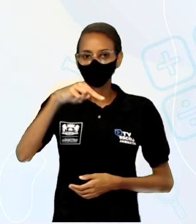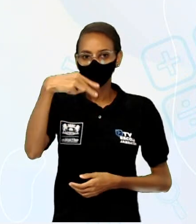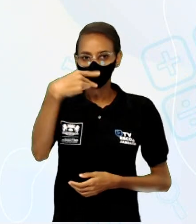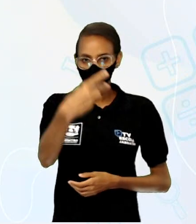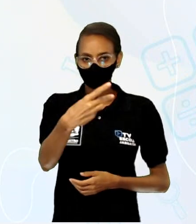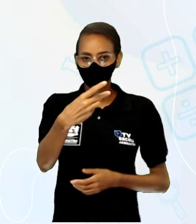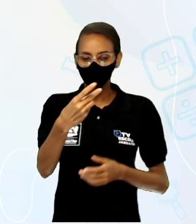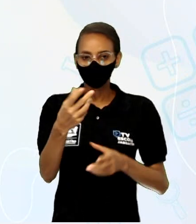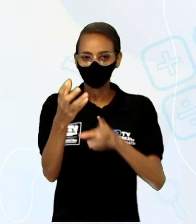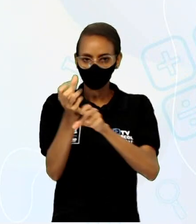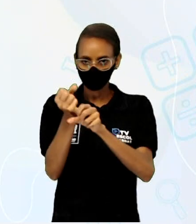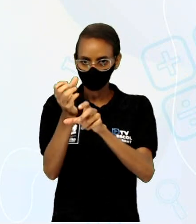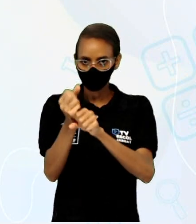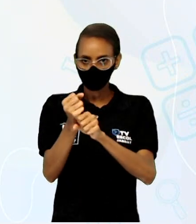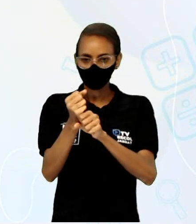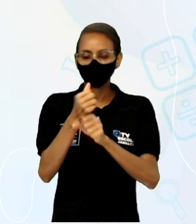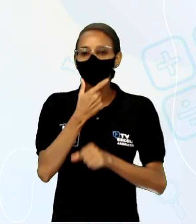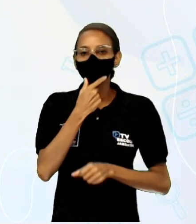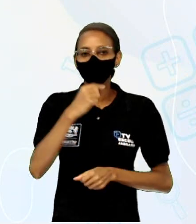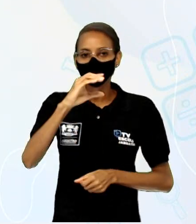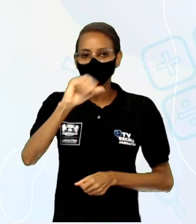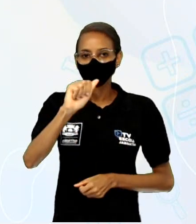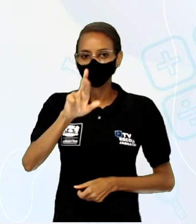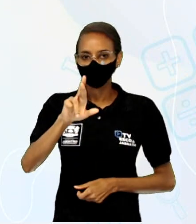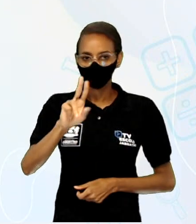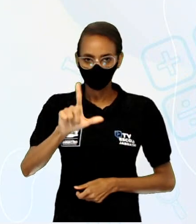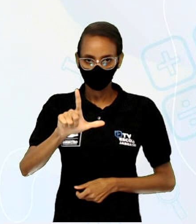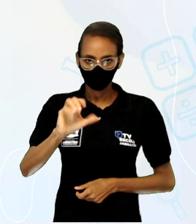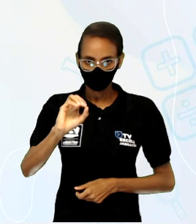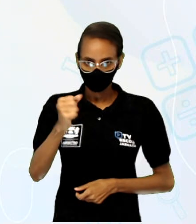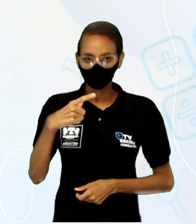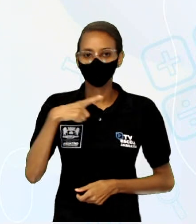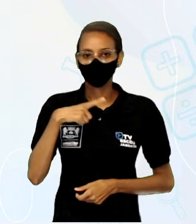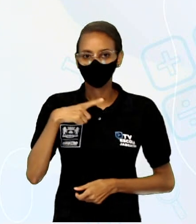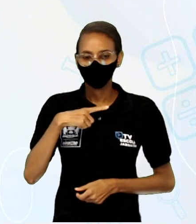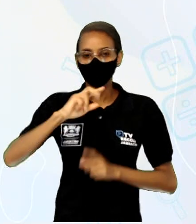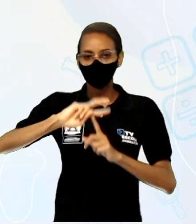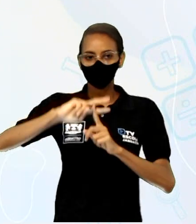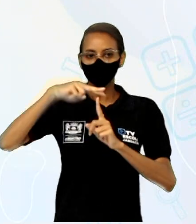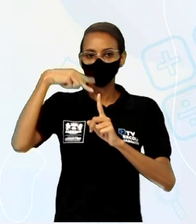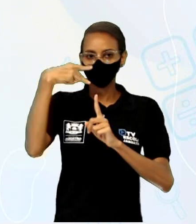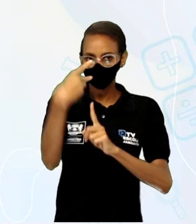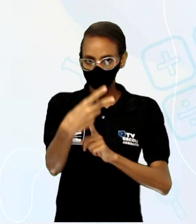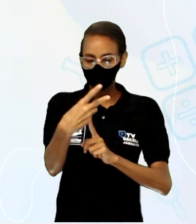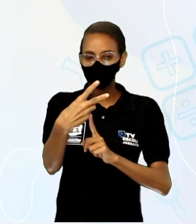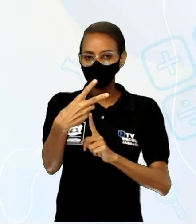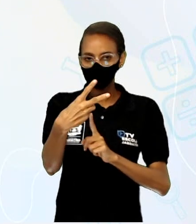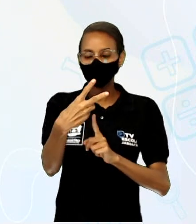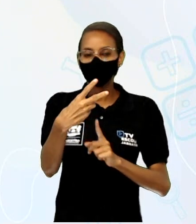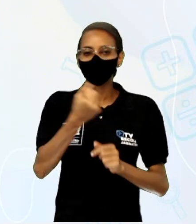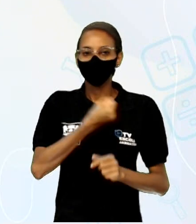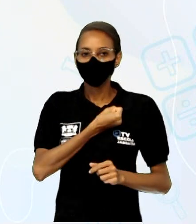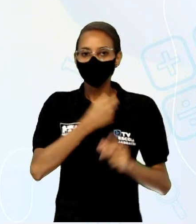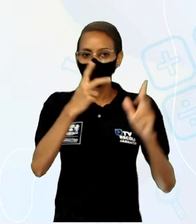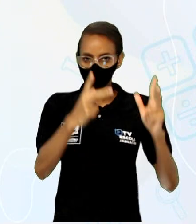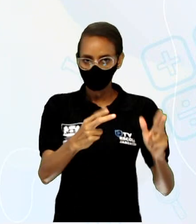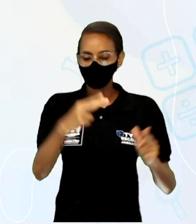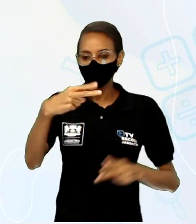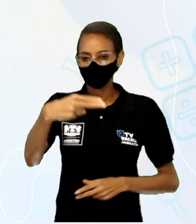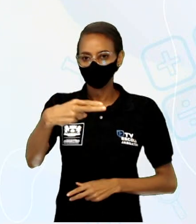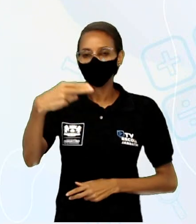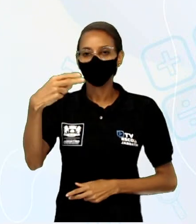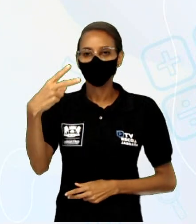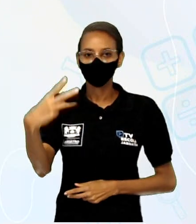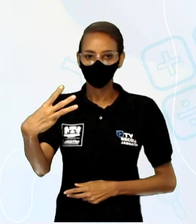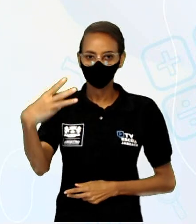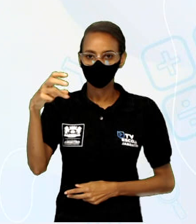A, B e C, dentro da minha fórmula de Bhaskara. Menos da fórmula, o valor de B, que é menos 1,